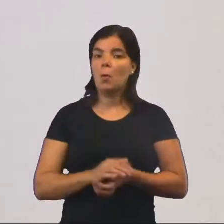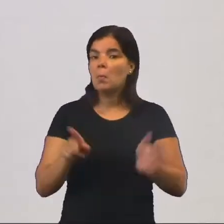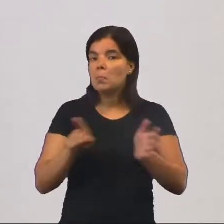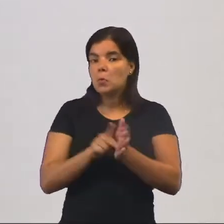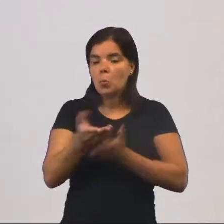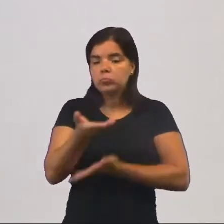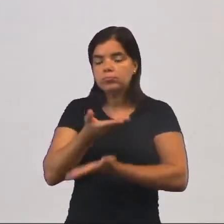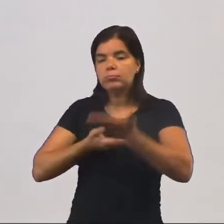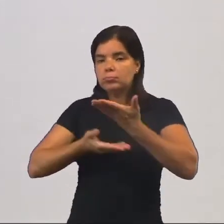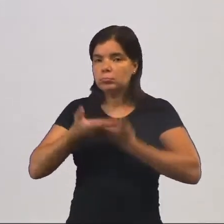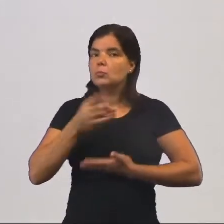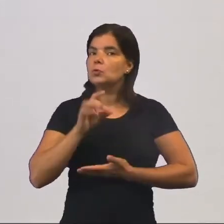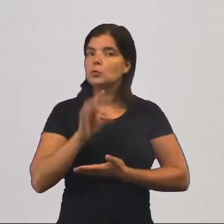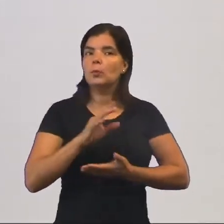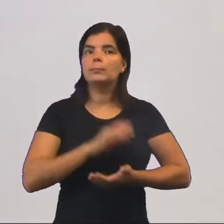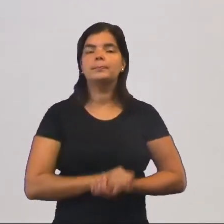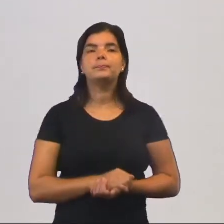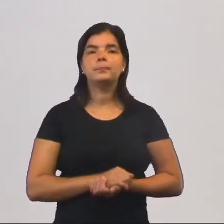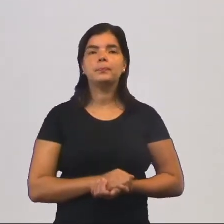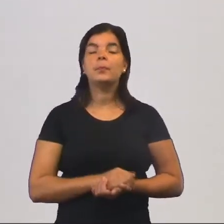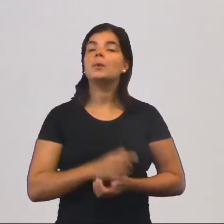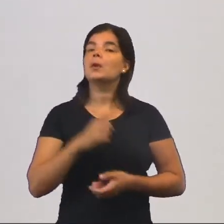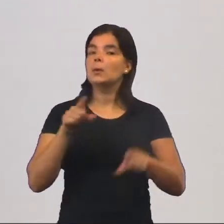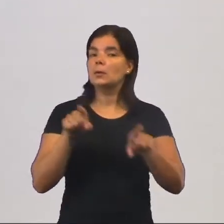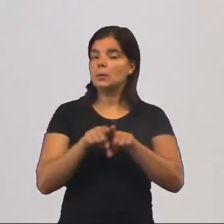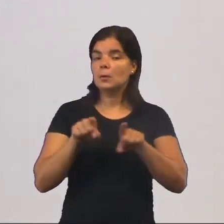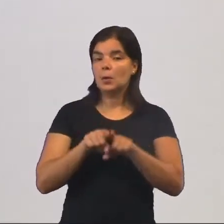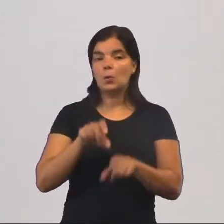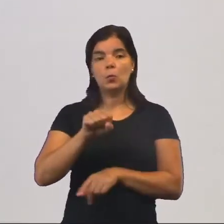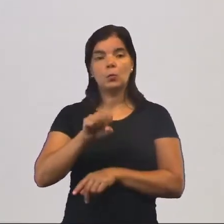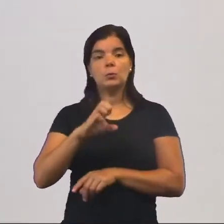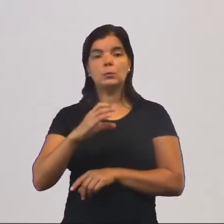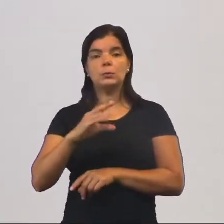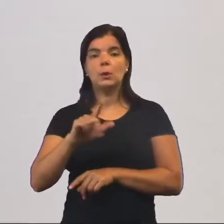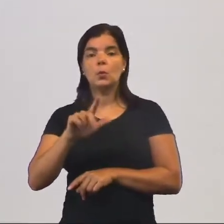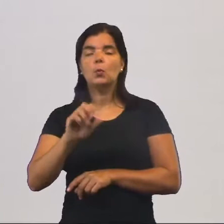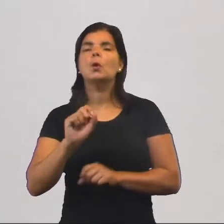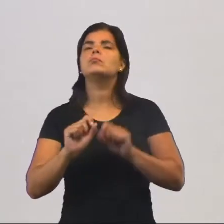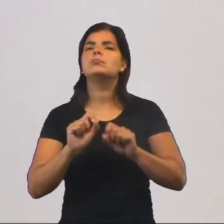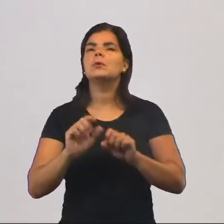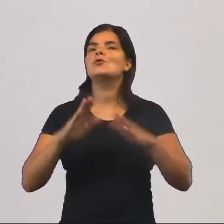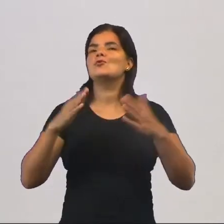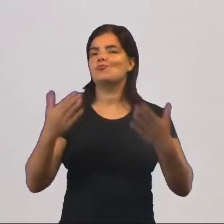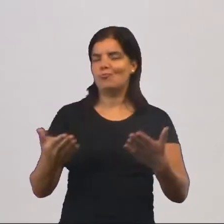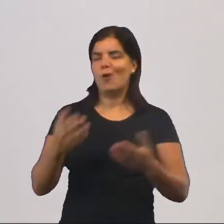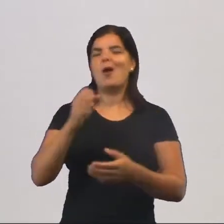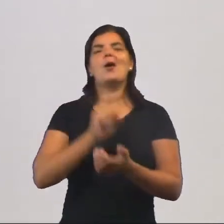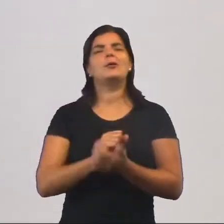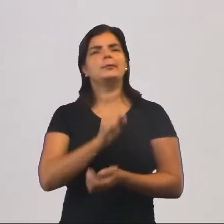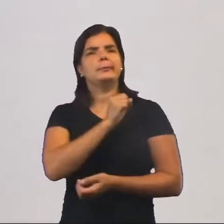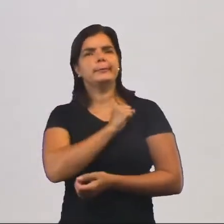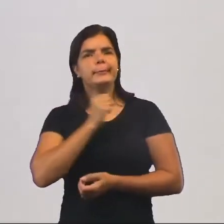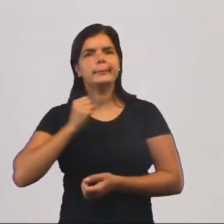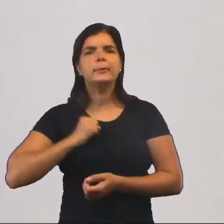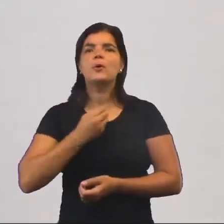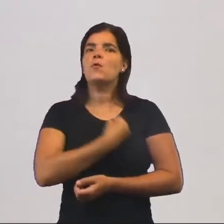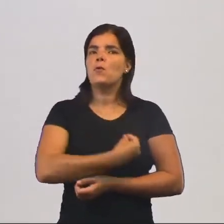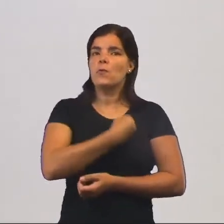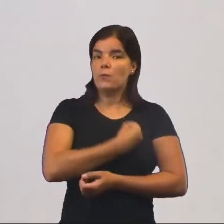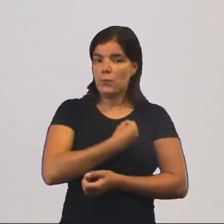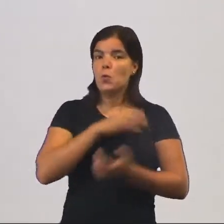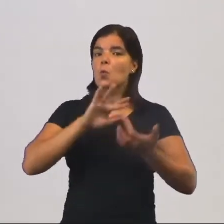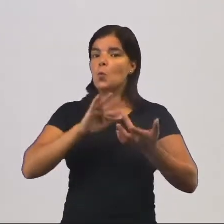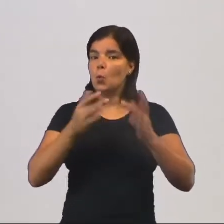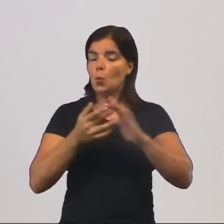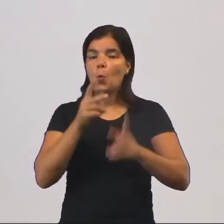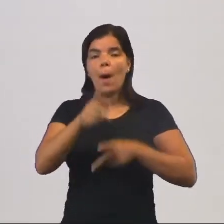mesmos, eles se relacionavam com eles mesmos. E tinha também o clero secular. O clero secular já era aqueles monges, aqueles sacerdotes que tinham